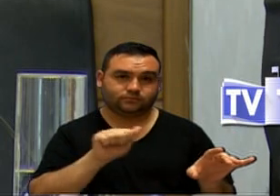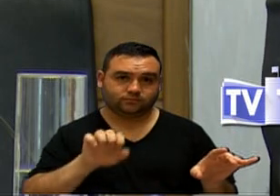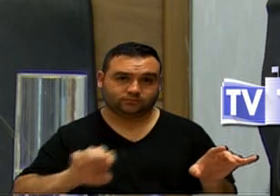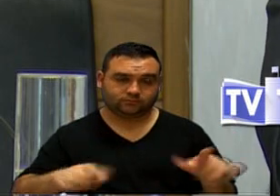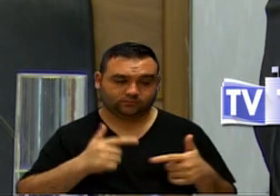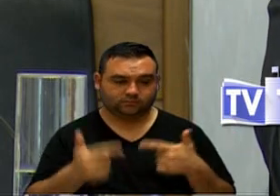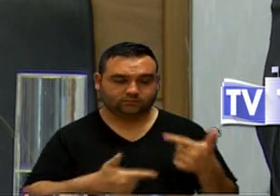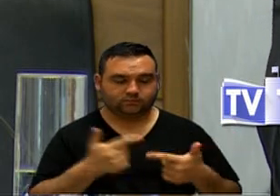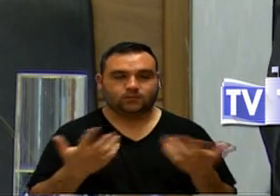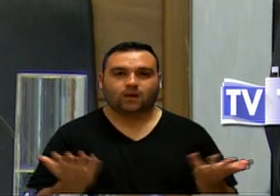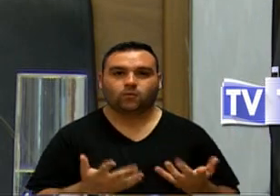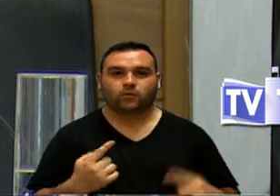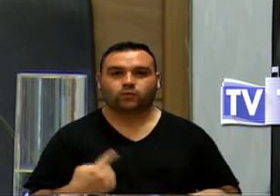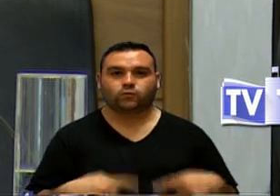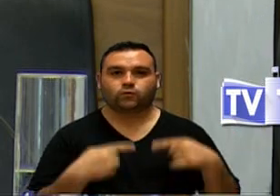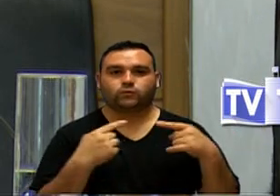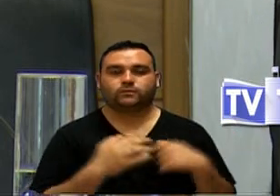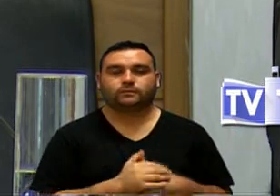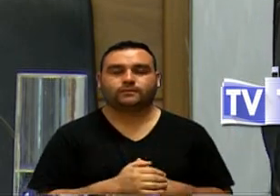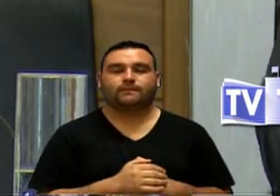Em discussão.